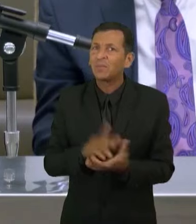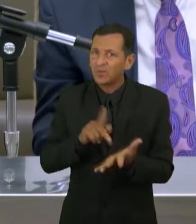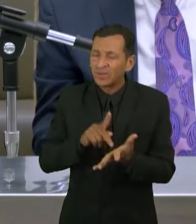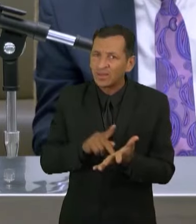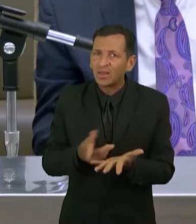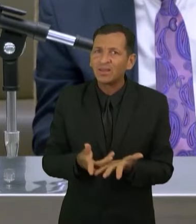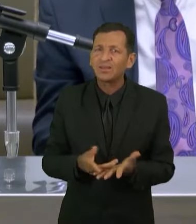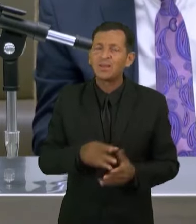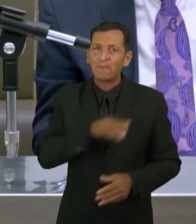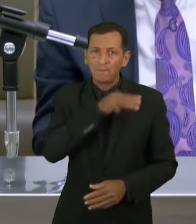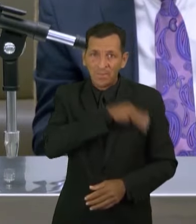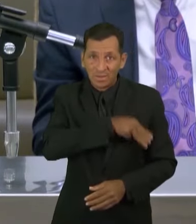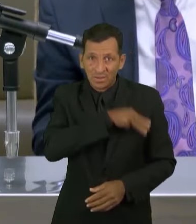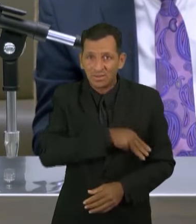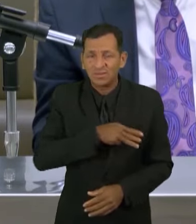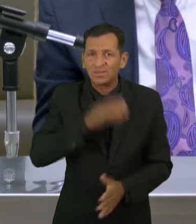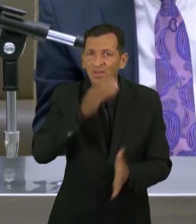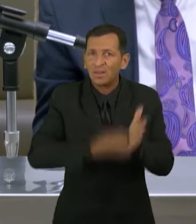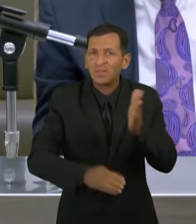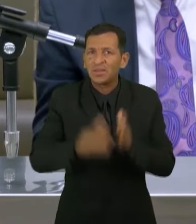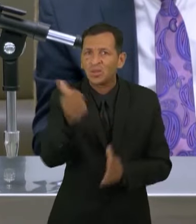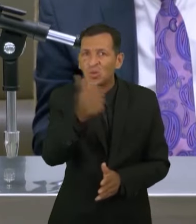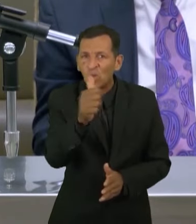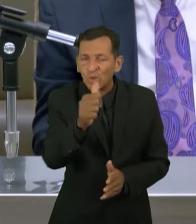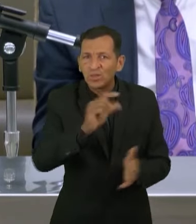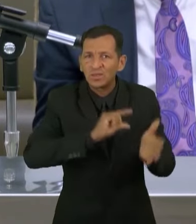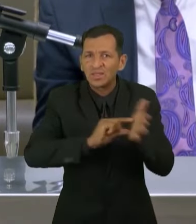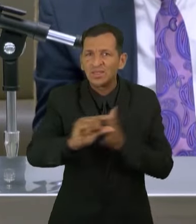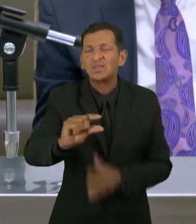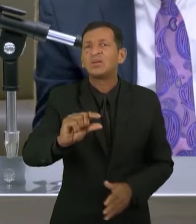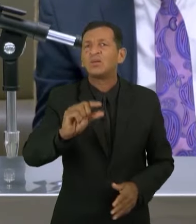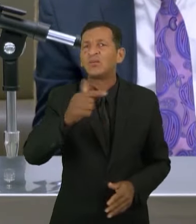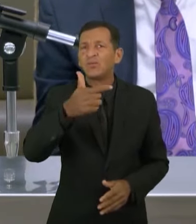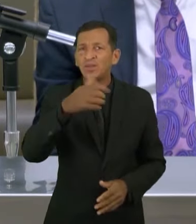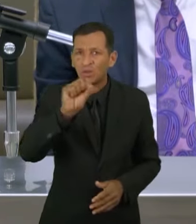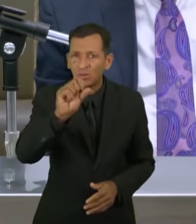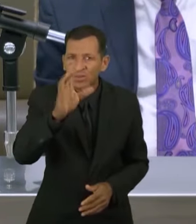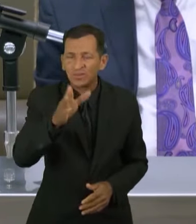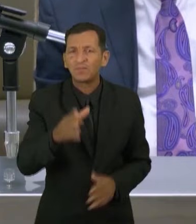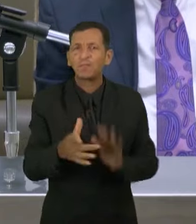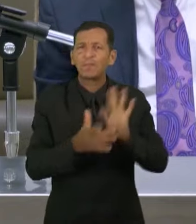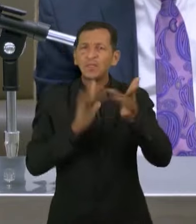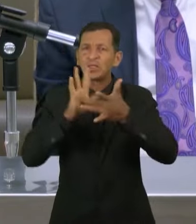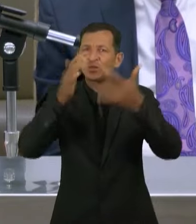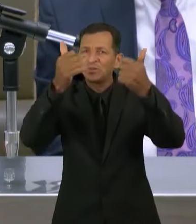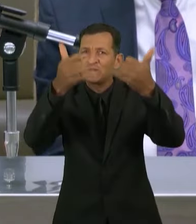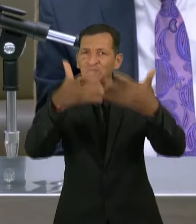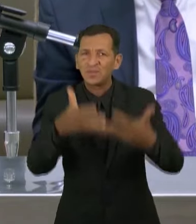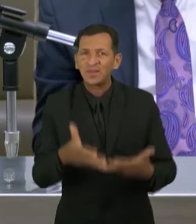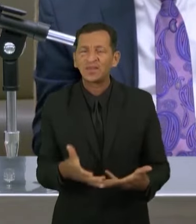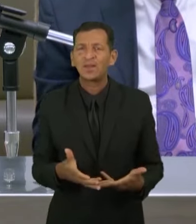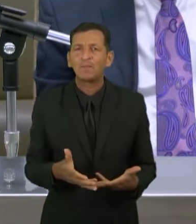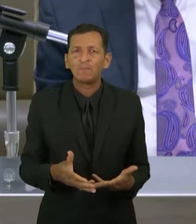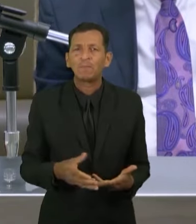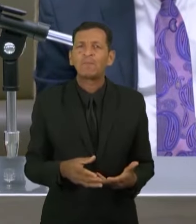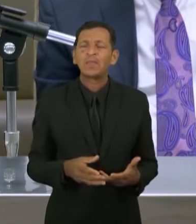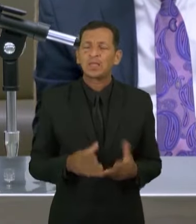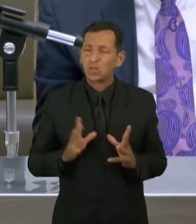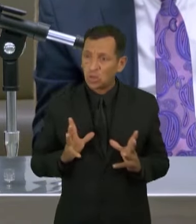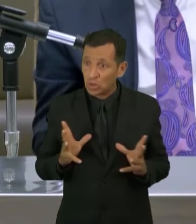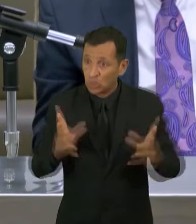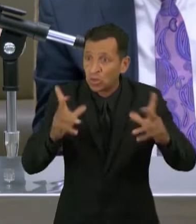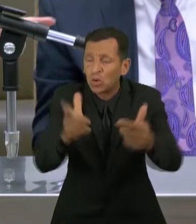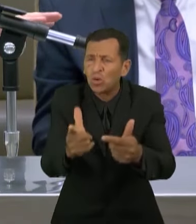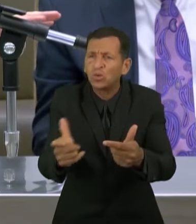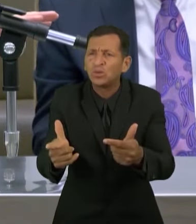11, versículo 28, ele diz assim: vinde a mim, todos os que estais cansados,